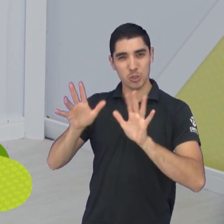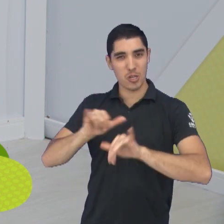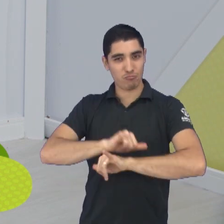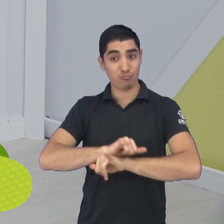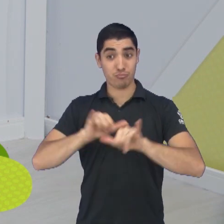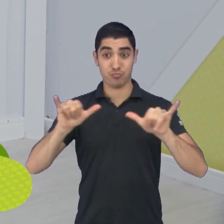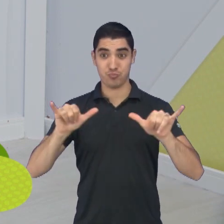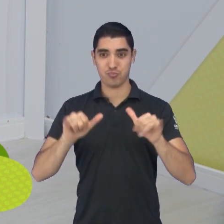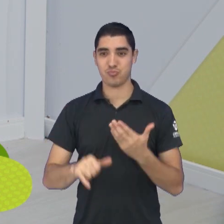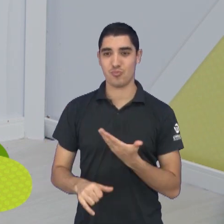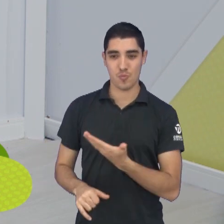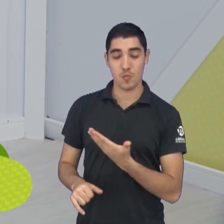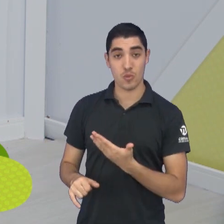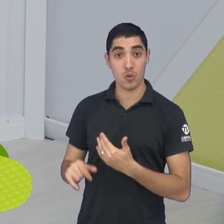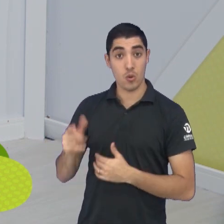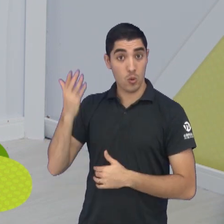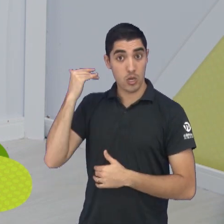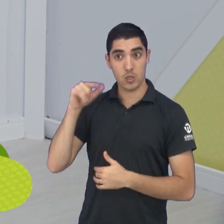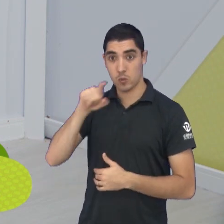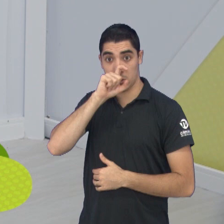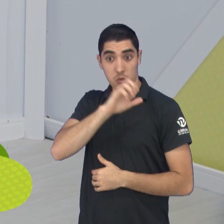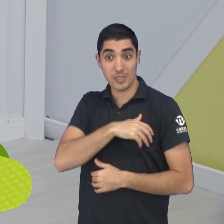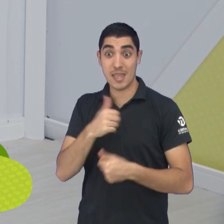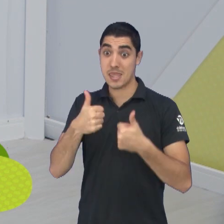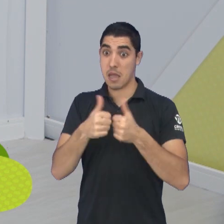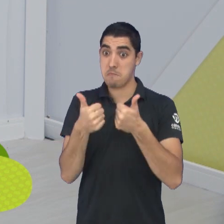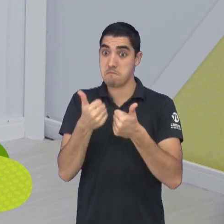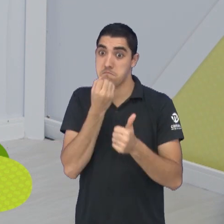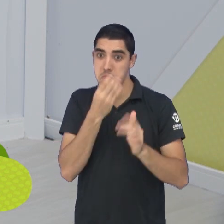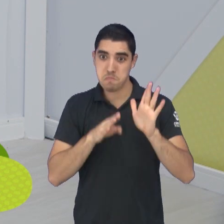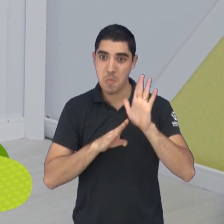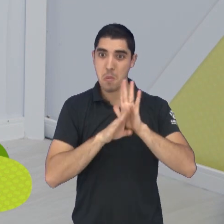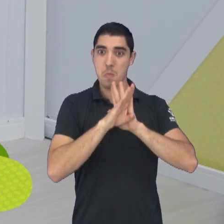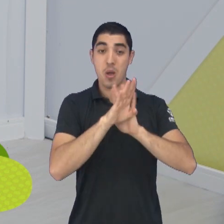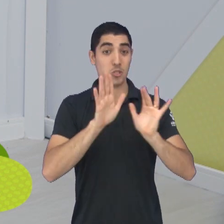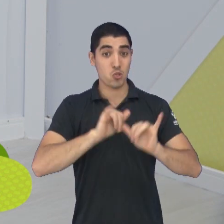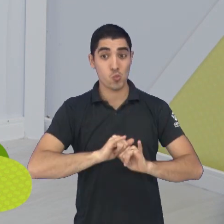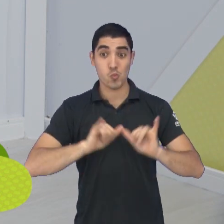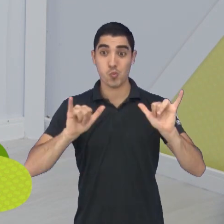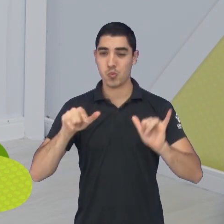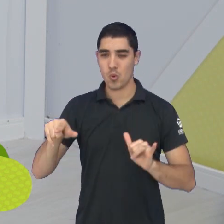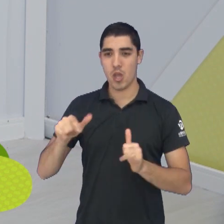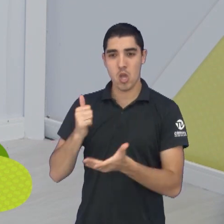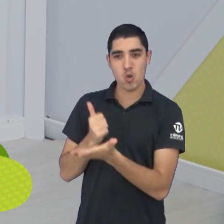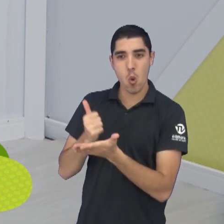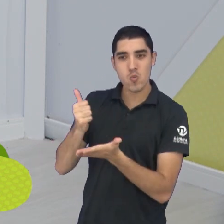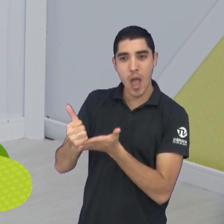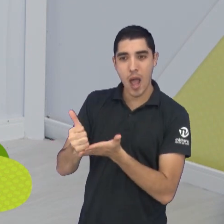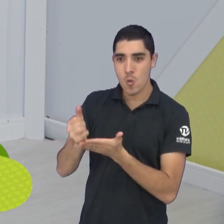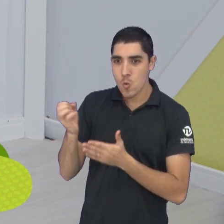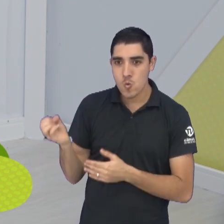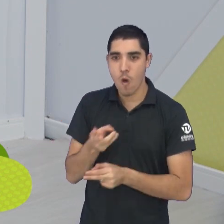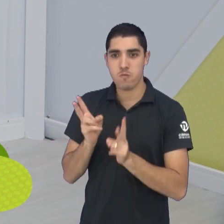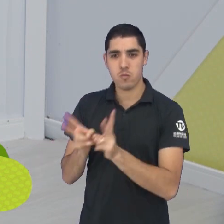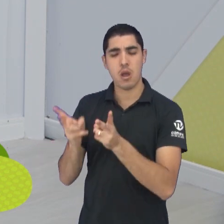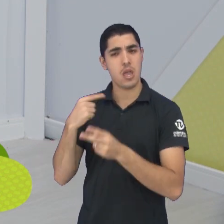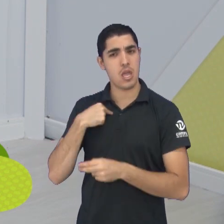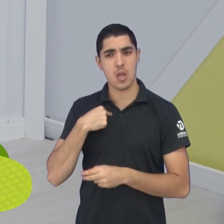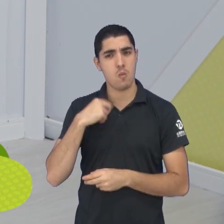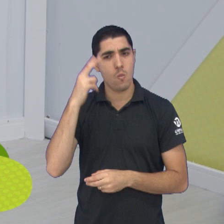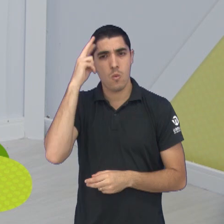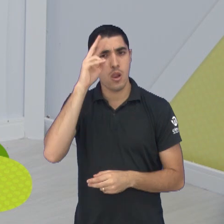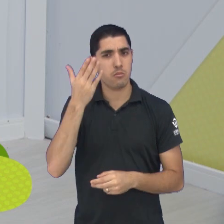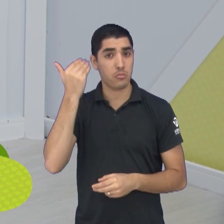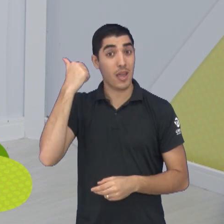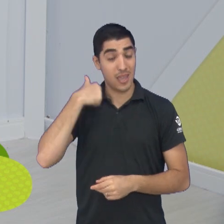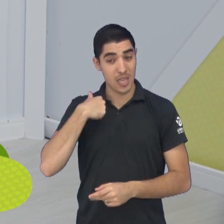São José estava numa ascendente, né, foi anunciada a renovação de contrato, algo que eu não me lembro, pelo menos desde quando eu